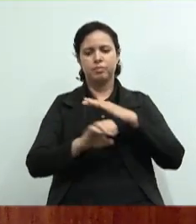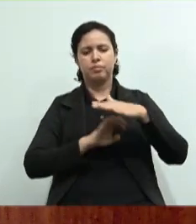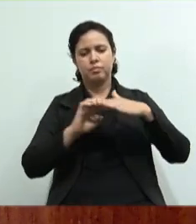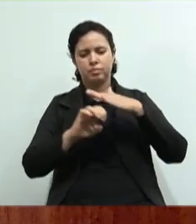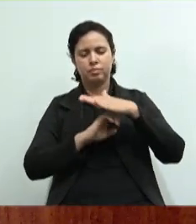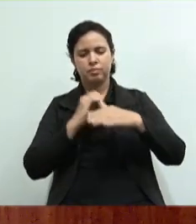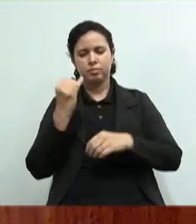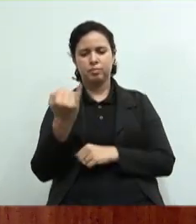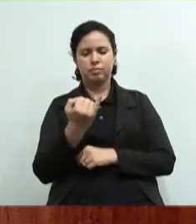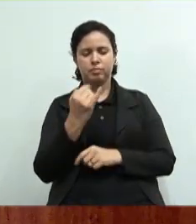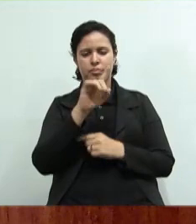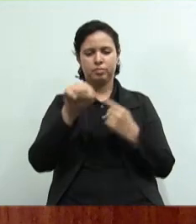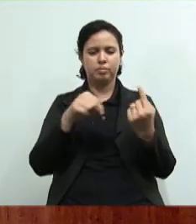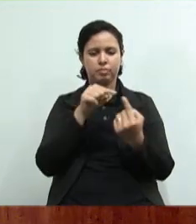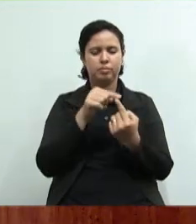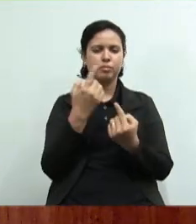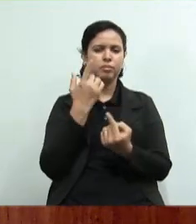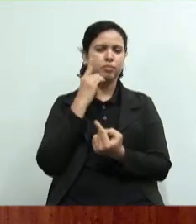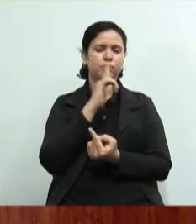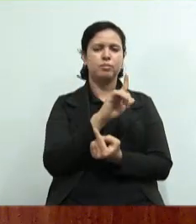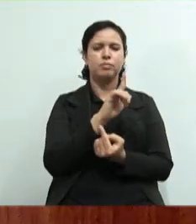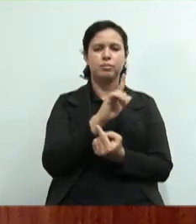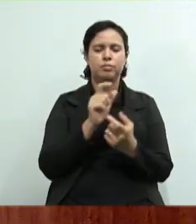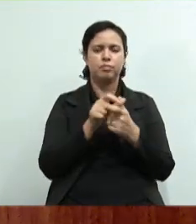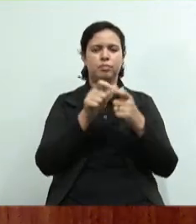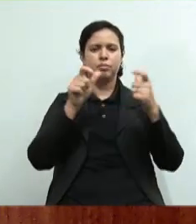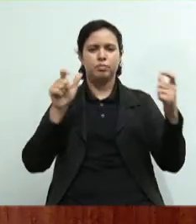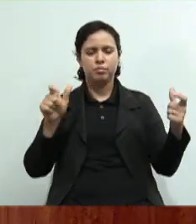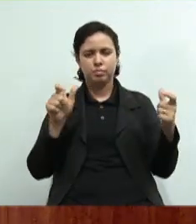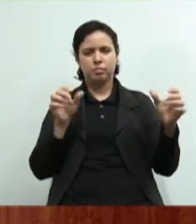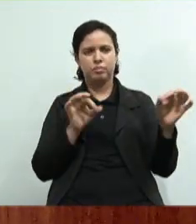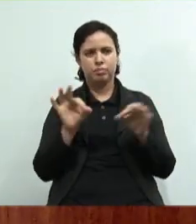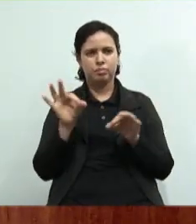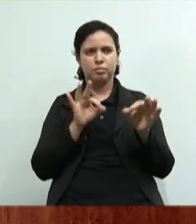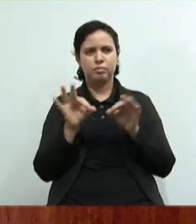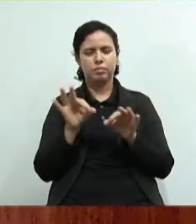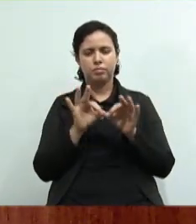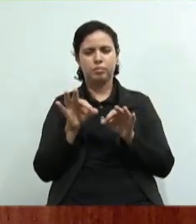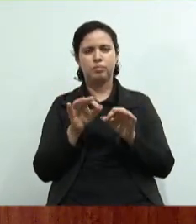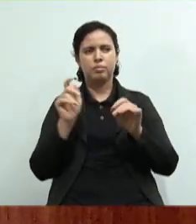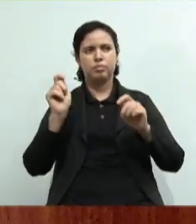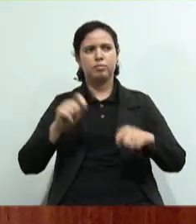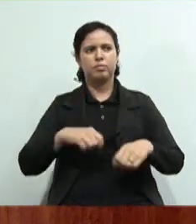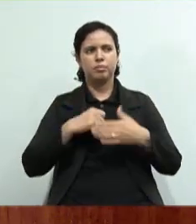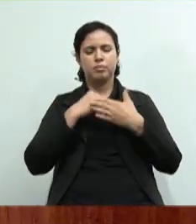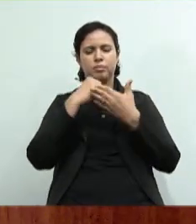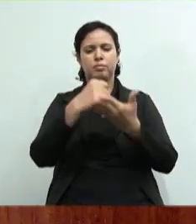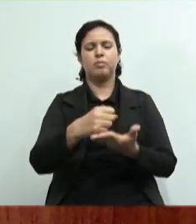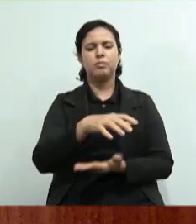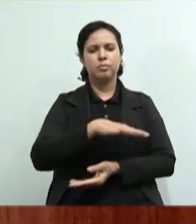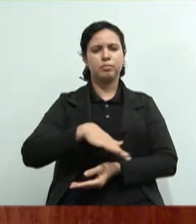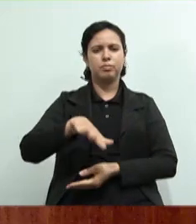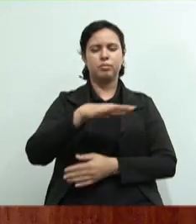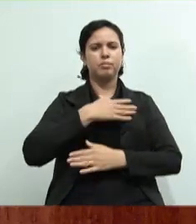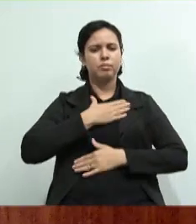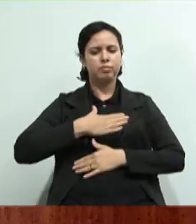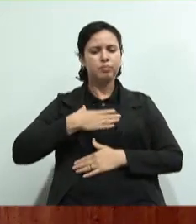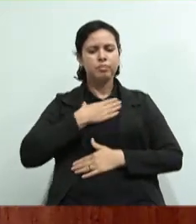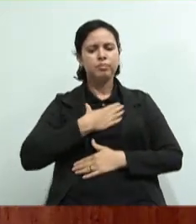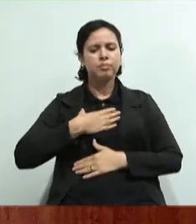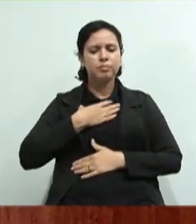com o objetivo de alcançar um maior nível de organização, possibilitando um ambiente